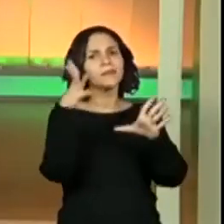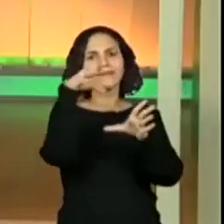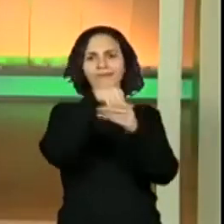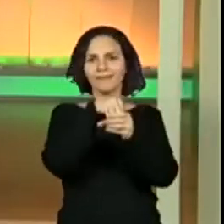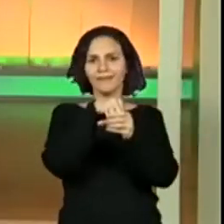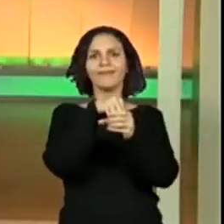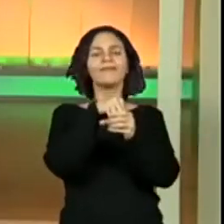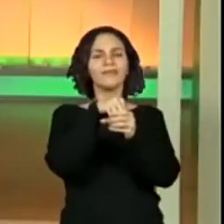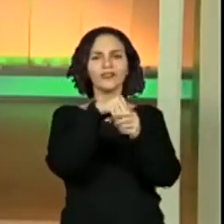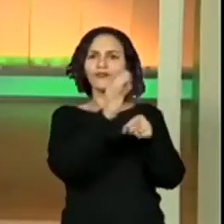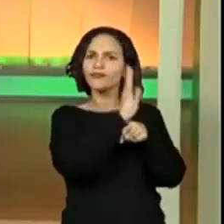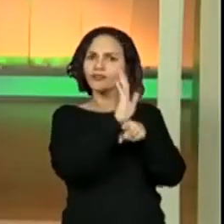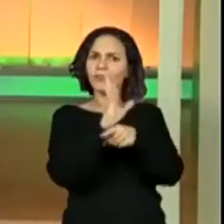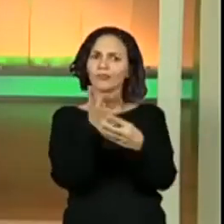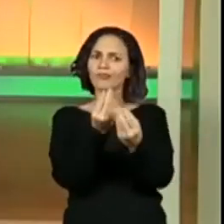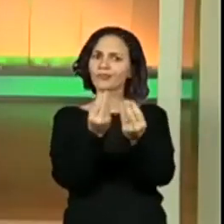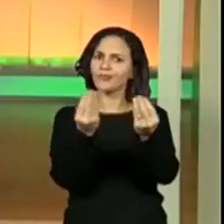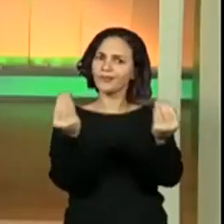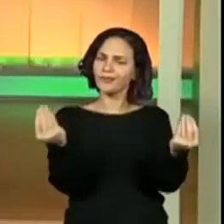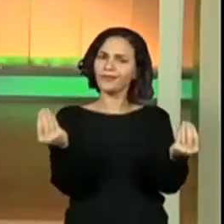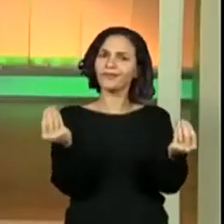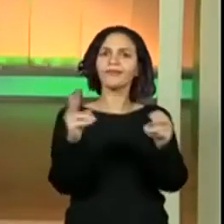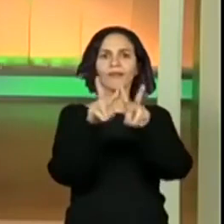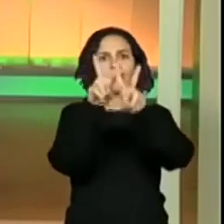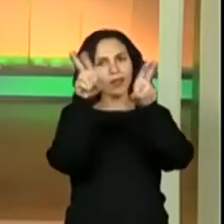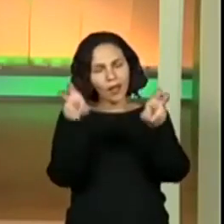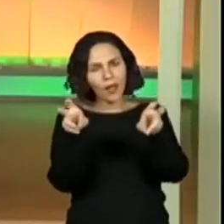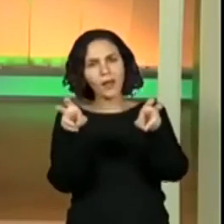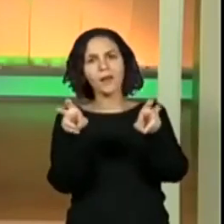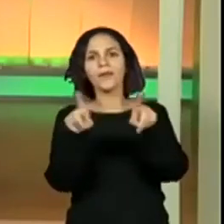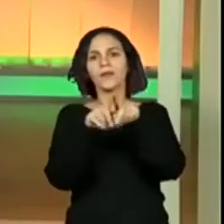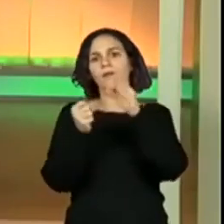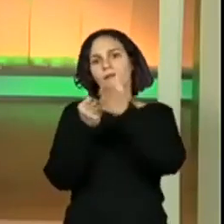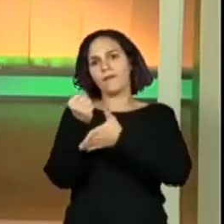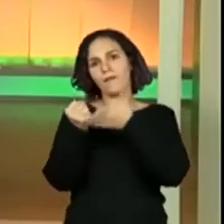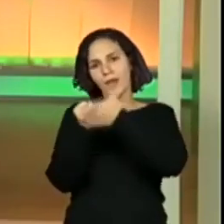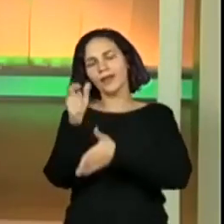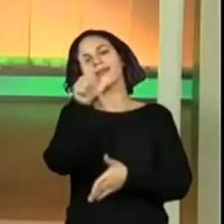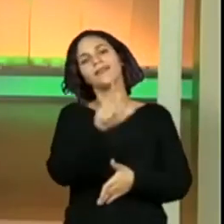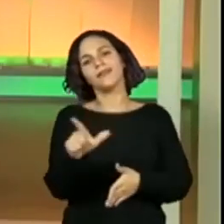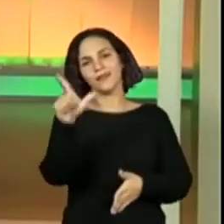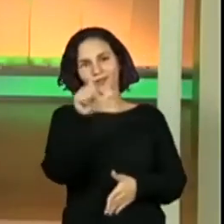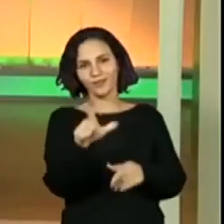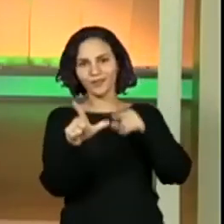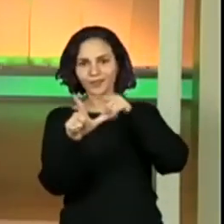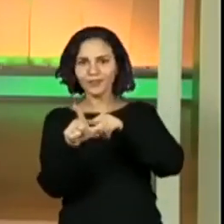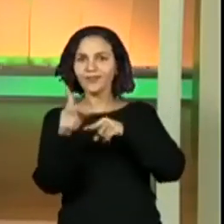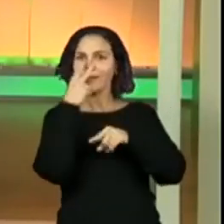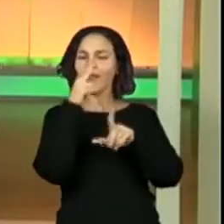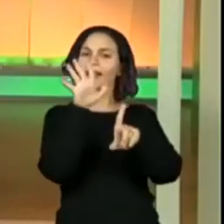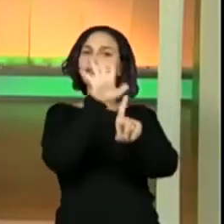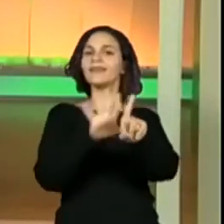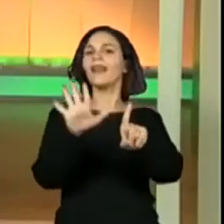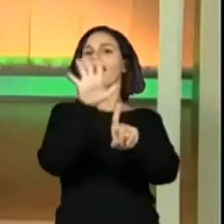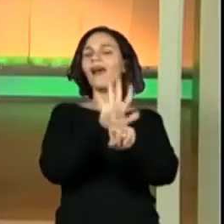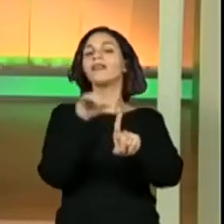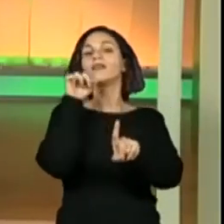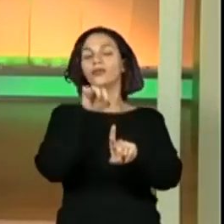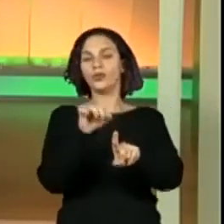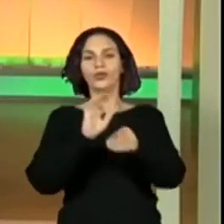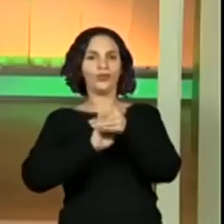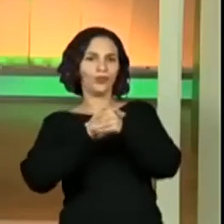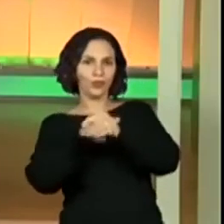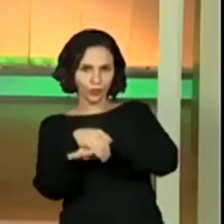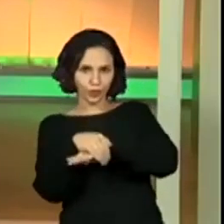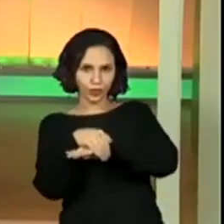presente, muitos filmes realizados também com base na literatura, que tinha como pano de fundo a noite.